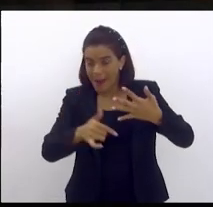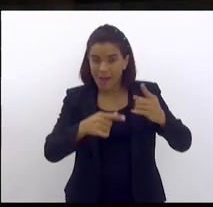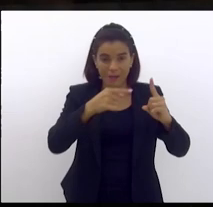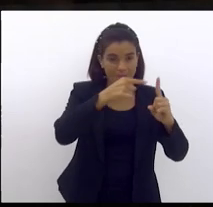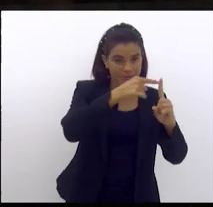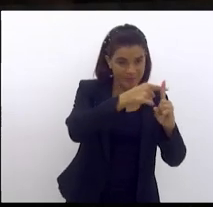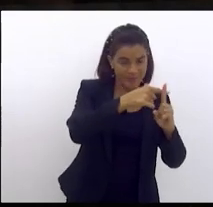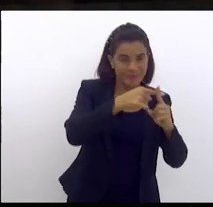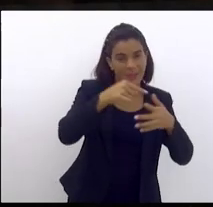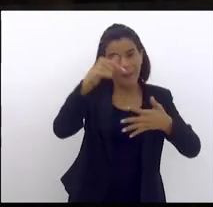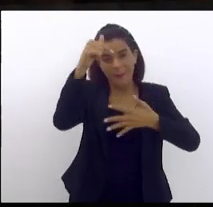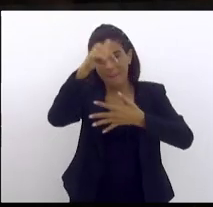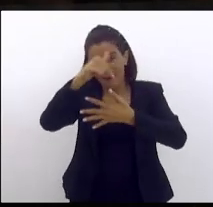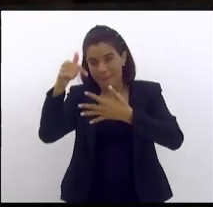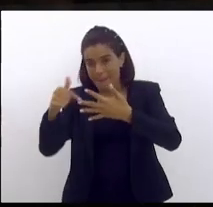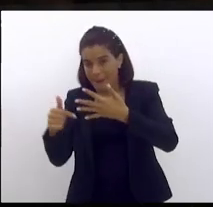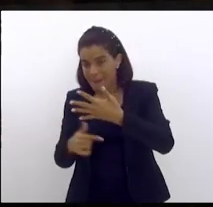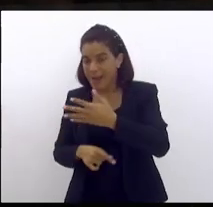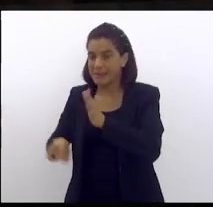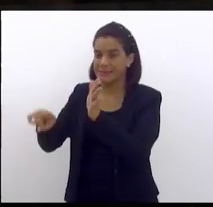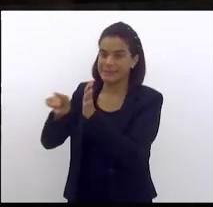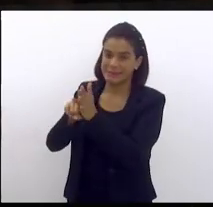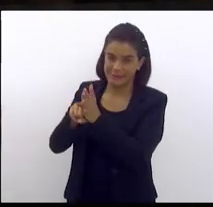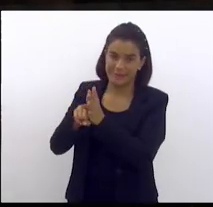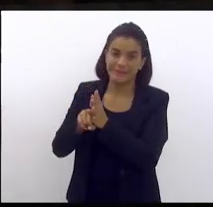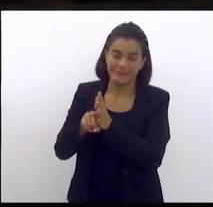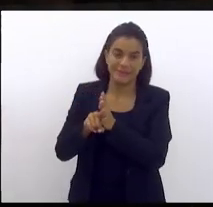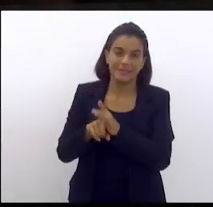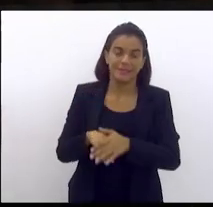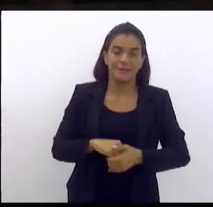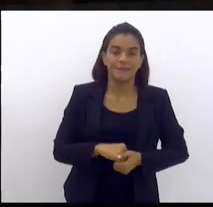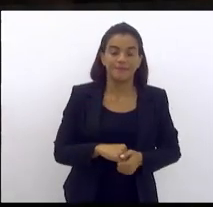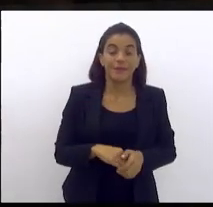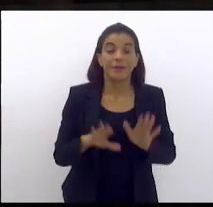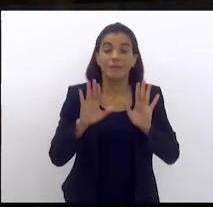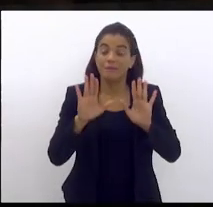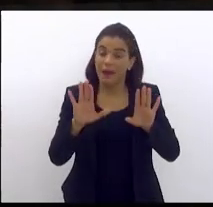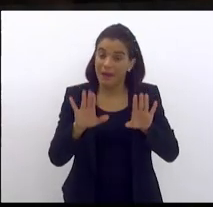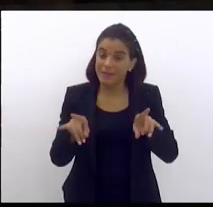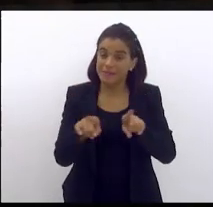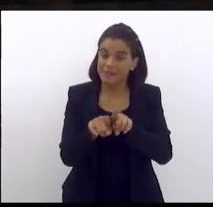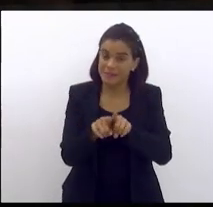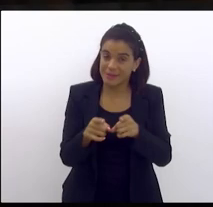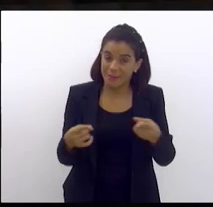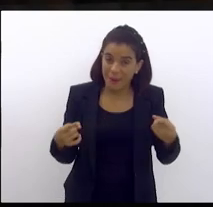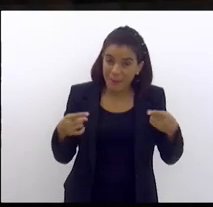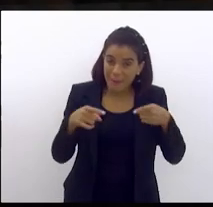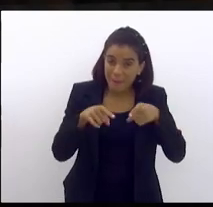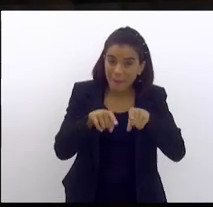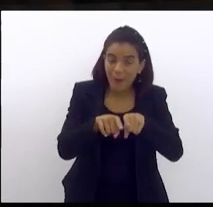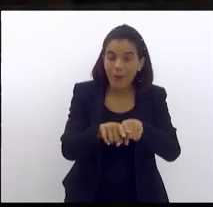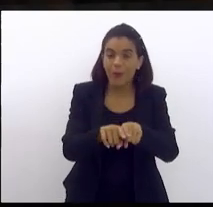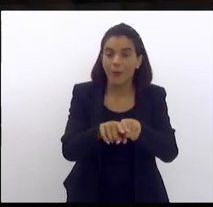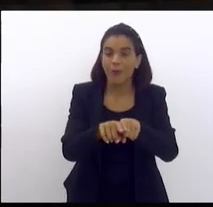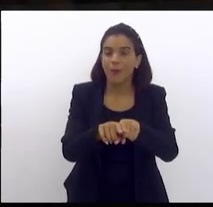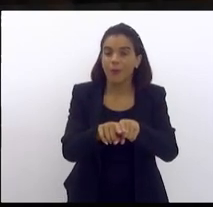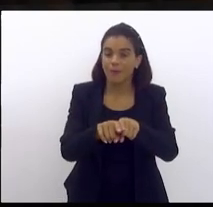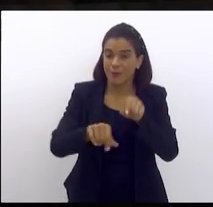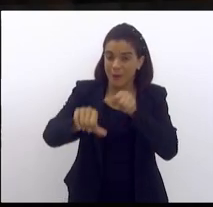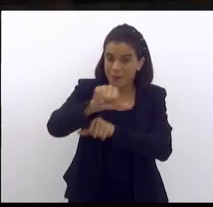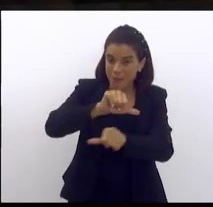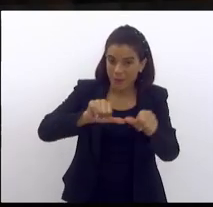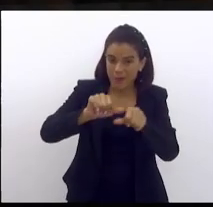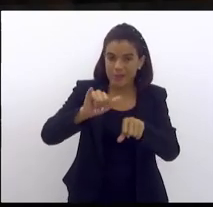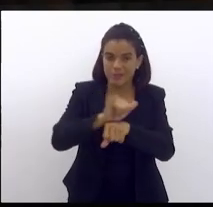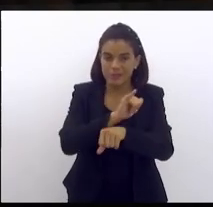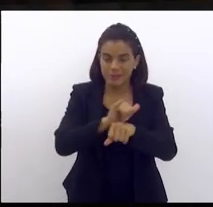positivos e de pontos negativos mas ao mesmo tempo a reforma